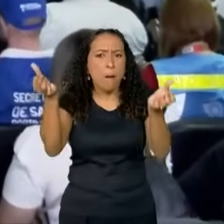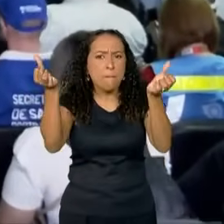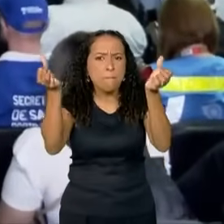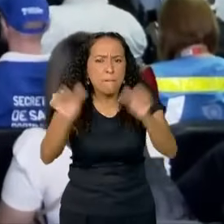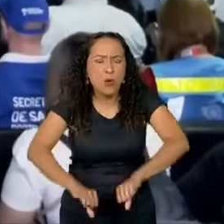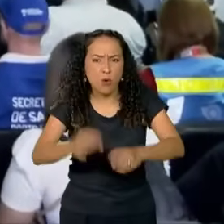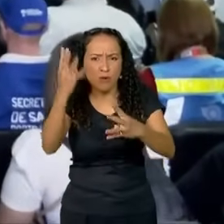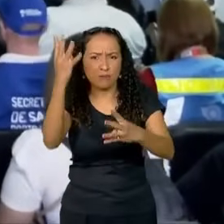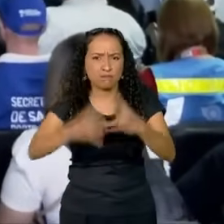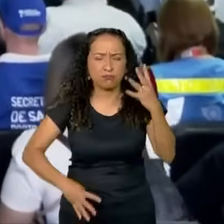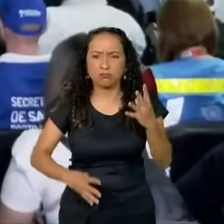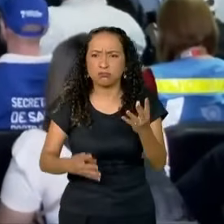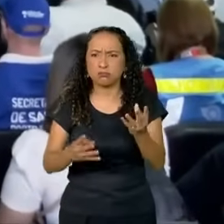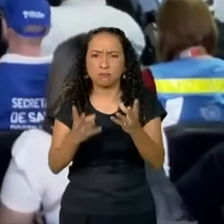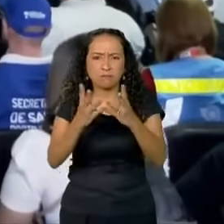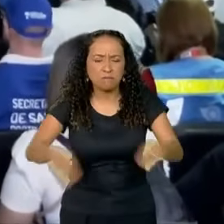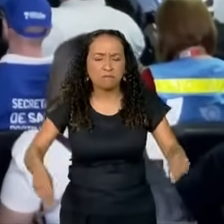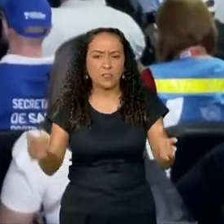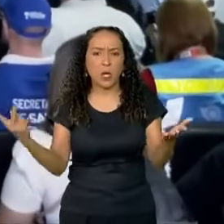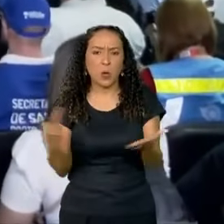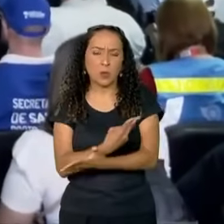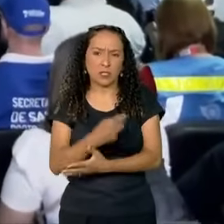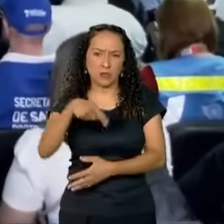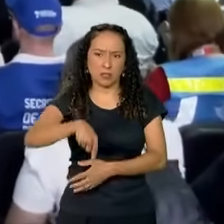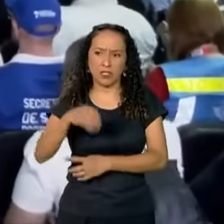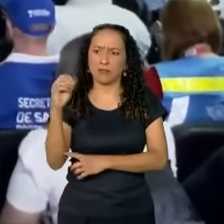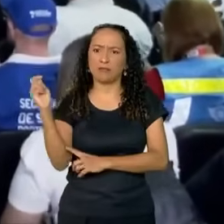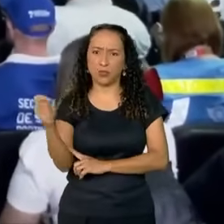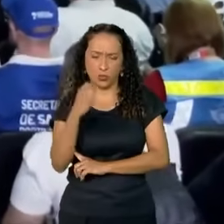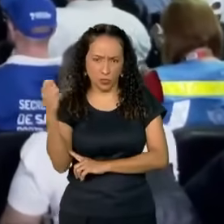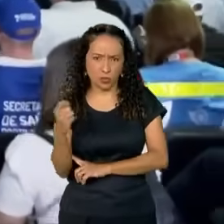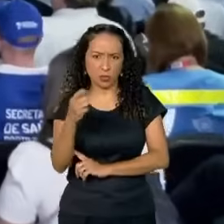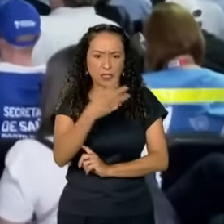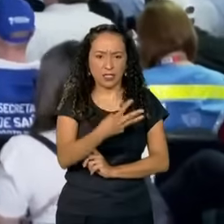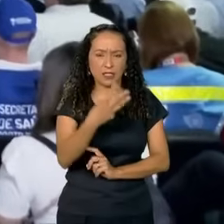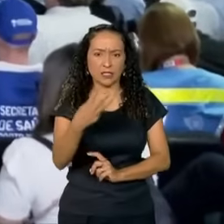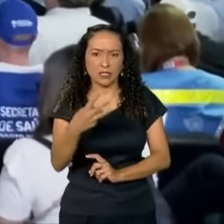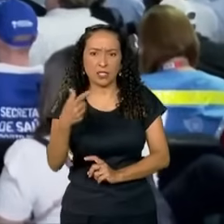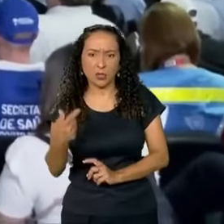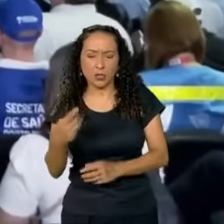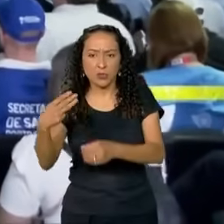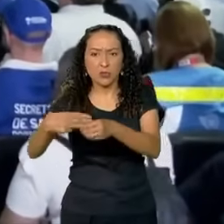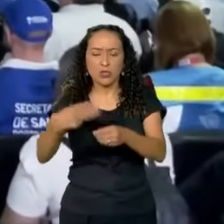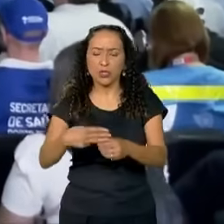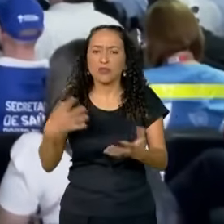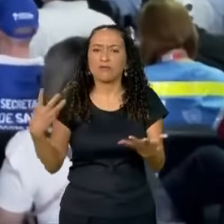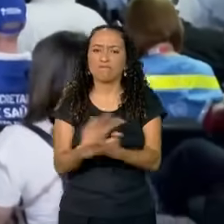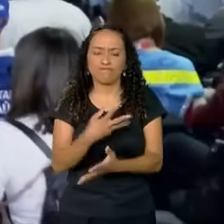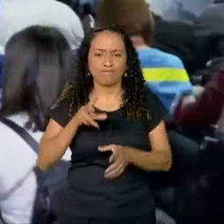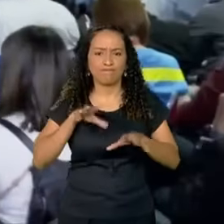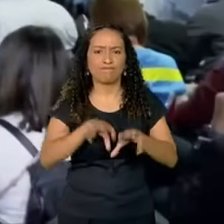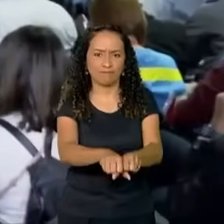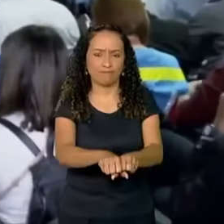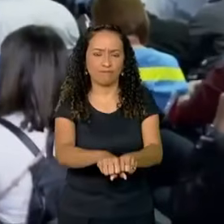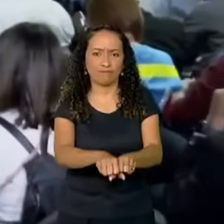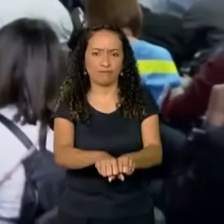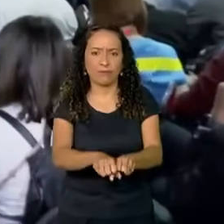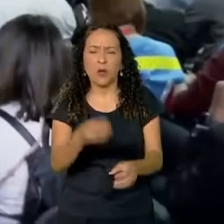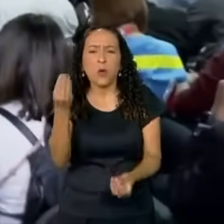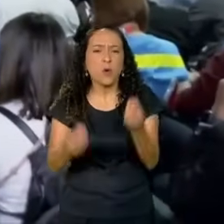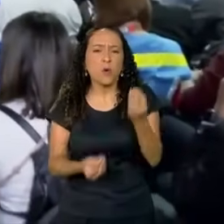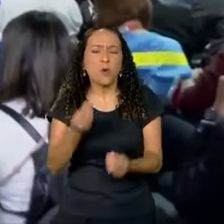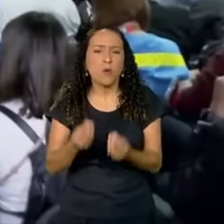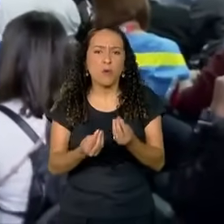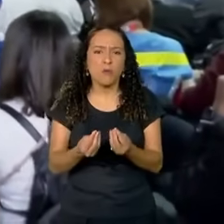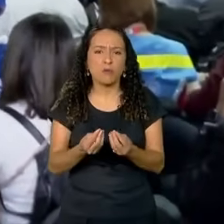Rio Grande do Sul, 332 municípios afetados no nosso estado. Como é que a gente mede